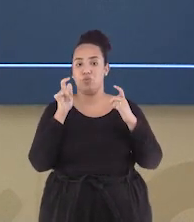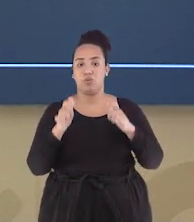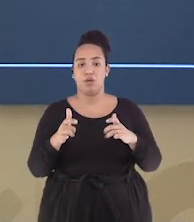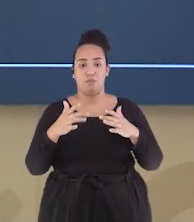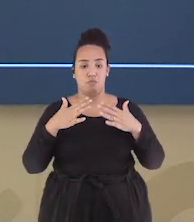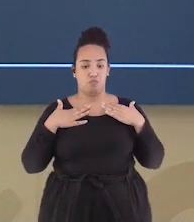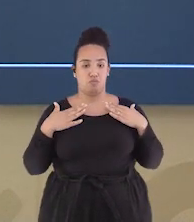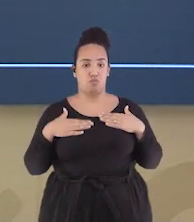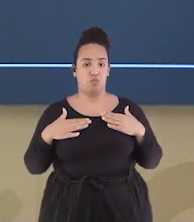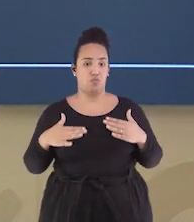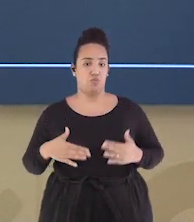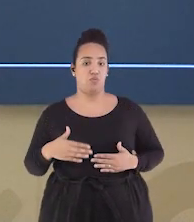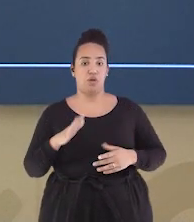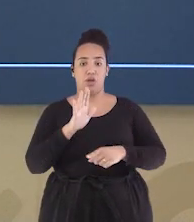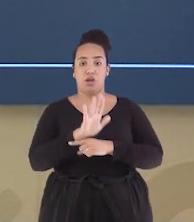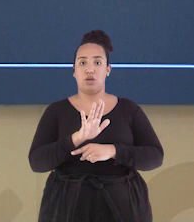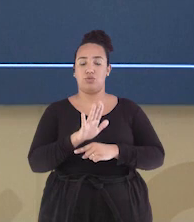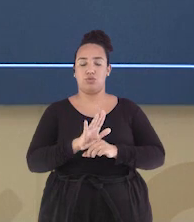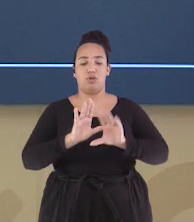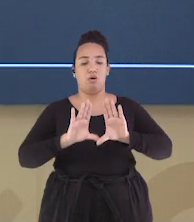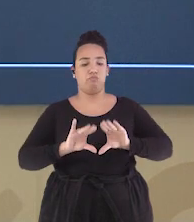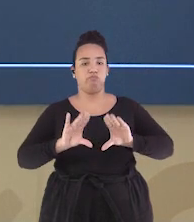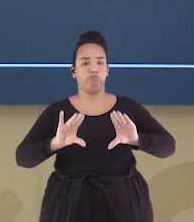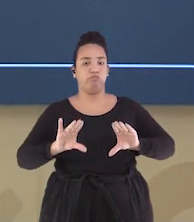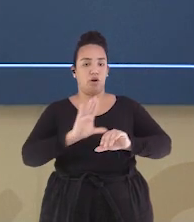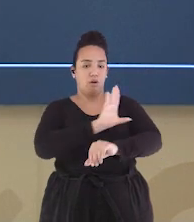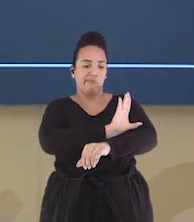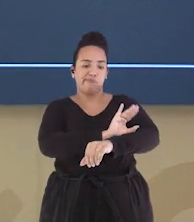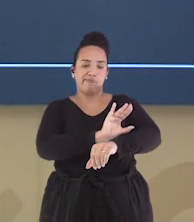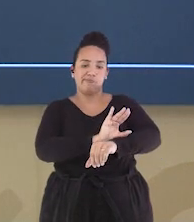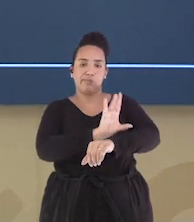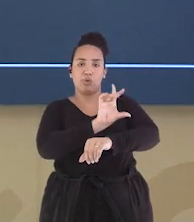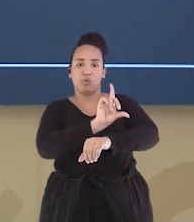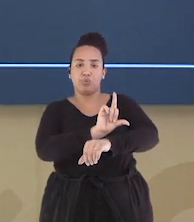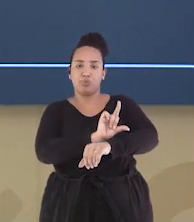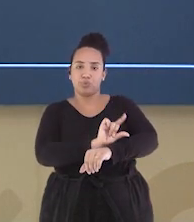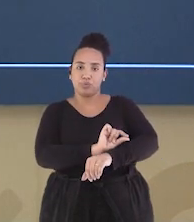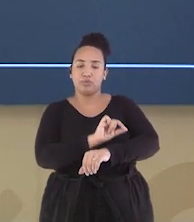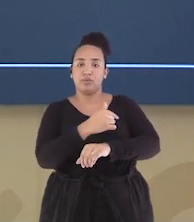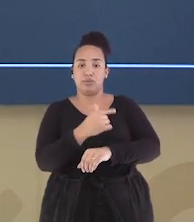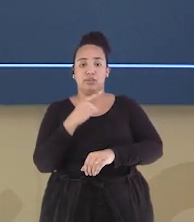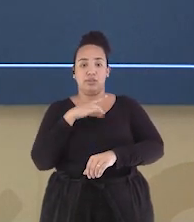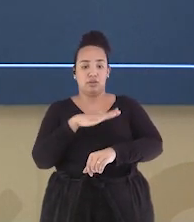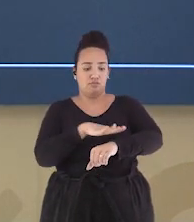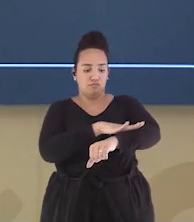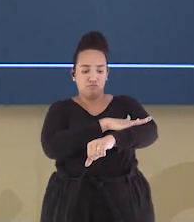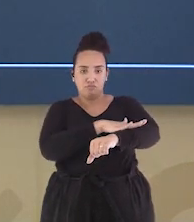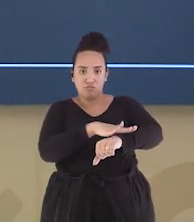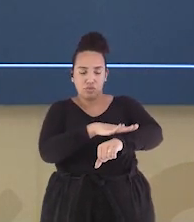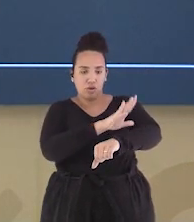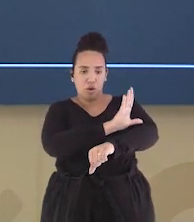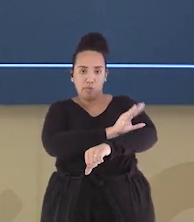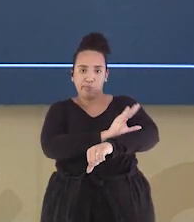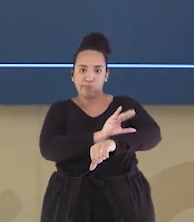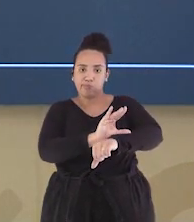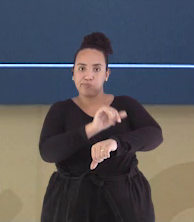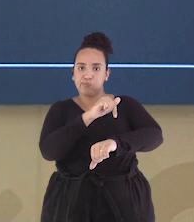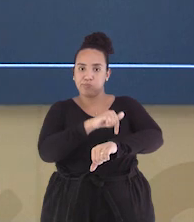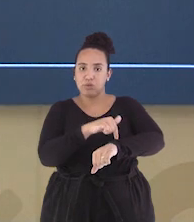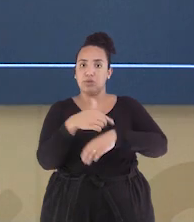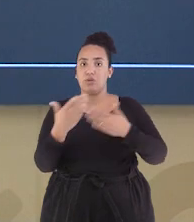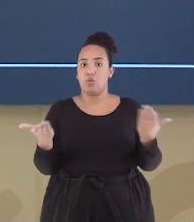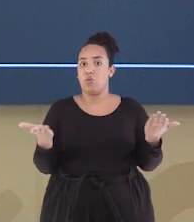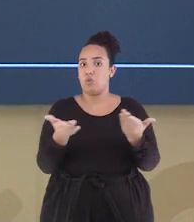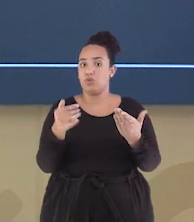corpo a fim de liberar a fáscia do músculo. Você sabe o que é? É um tecido fibroso que recobre os músculos do corpo. Hoje